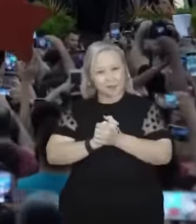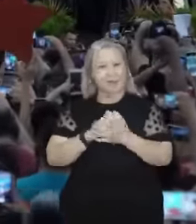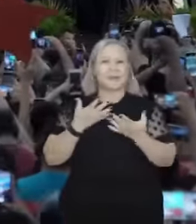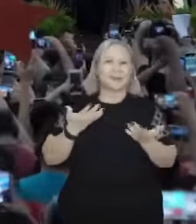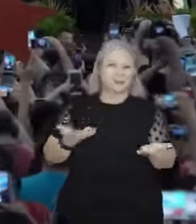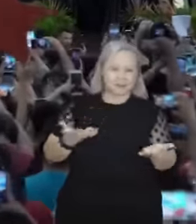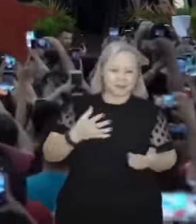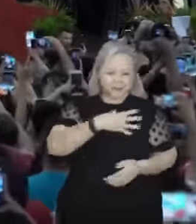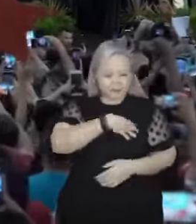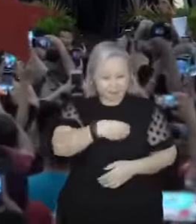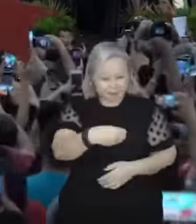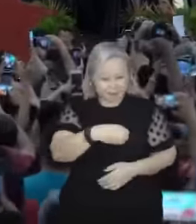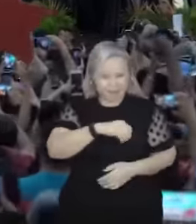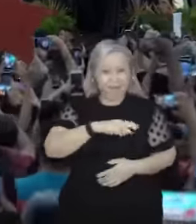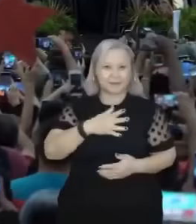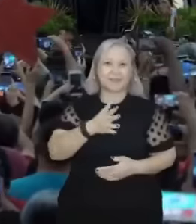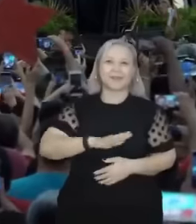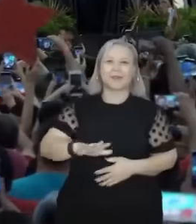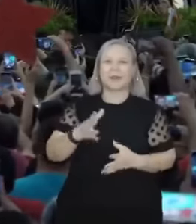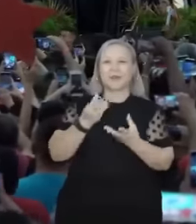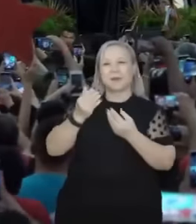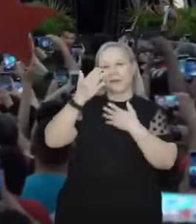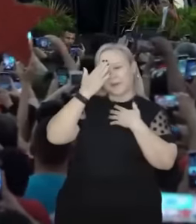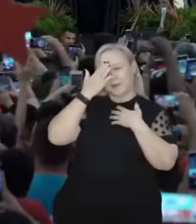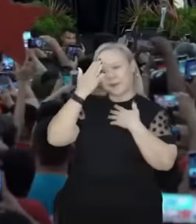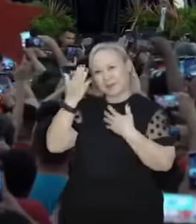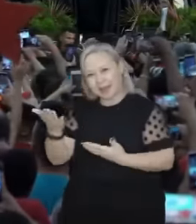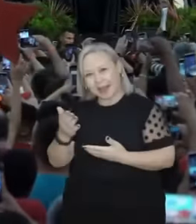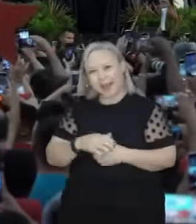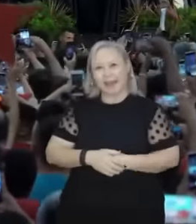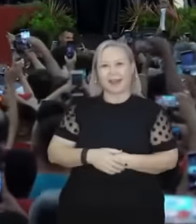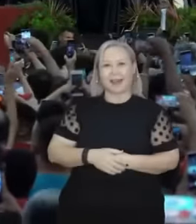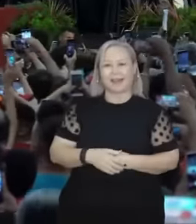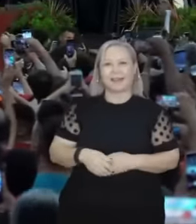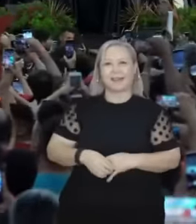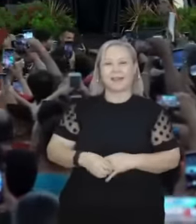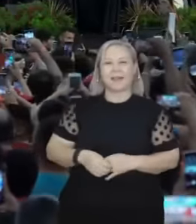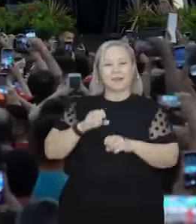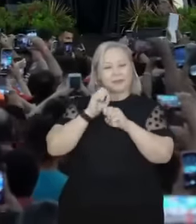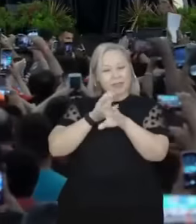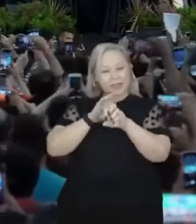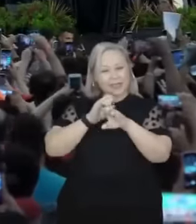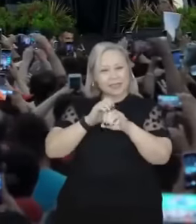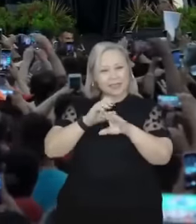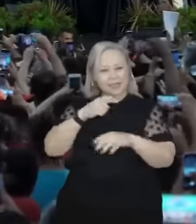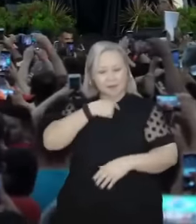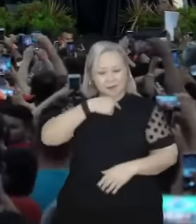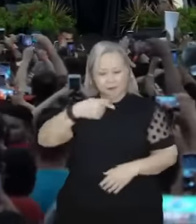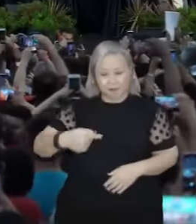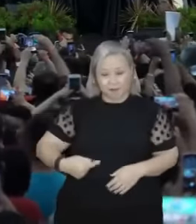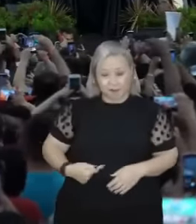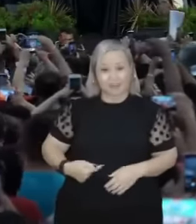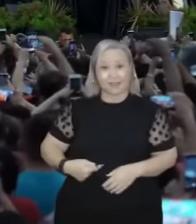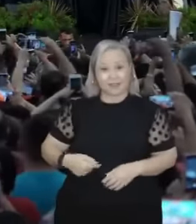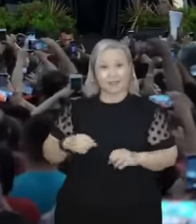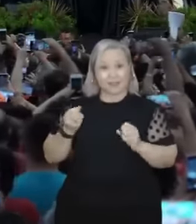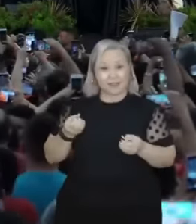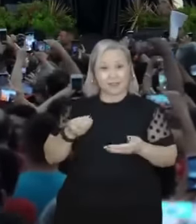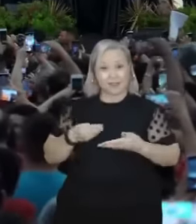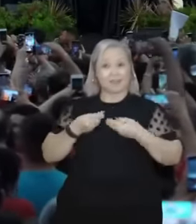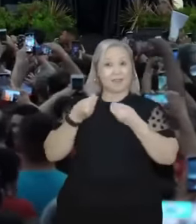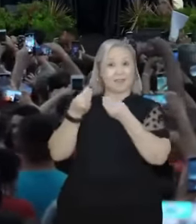obrigado pela lição de governança que você deu ao Brasil nesses 7 anos e meio